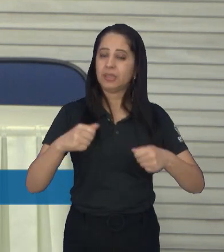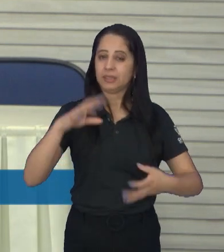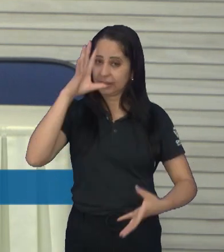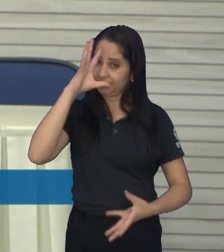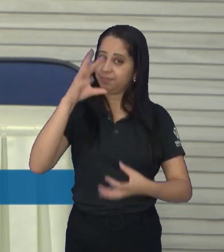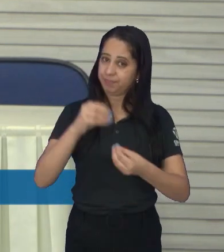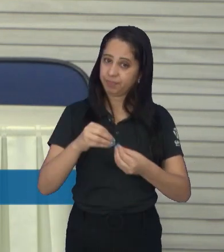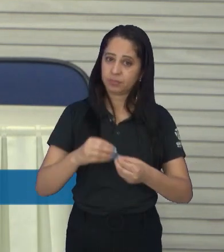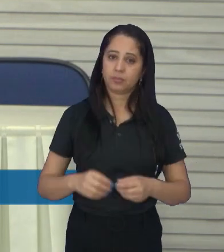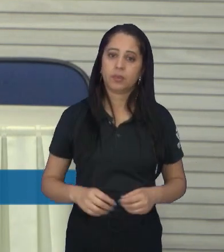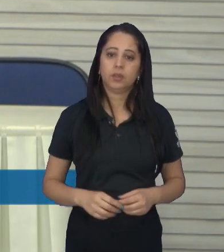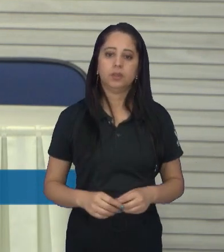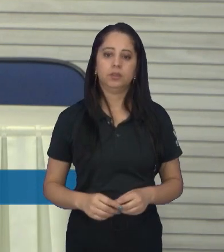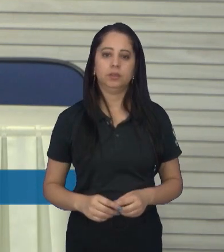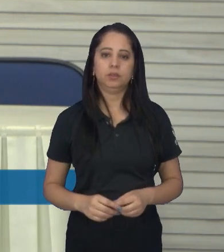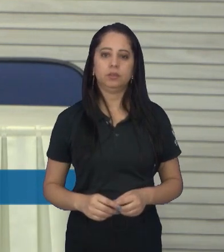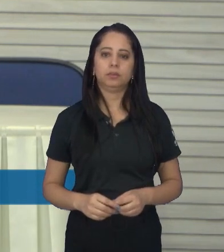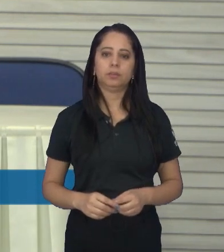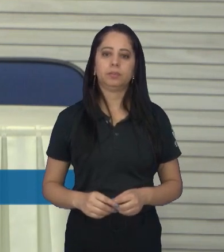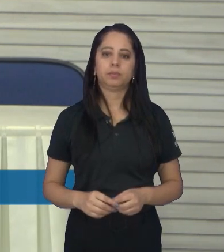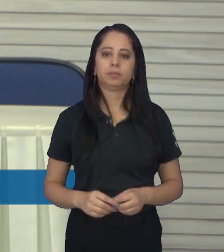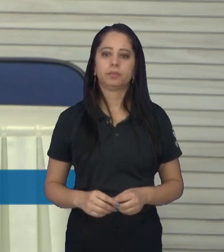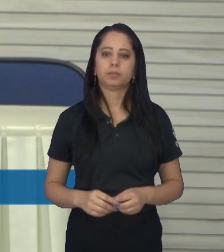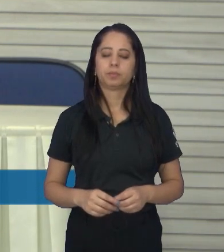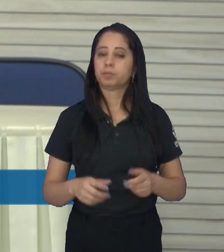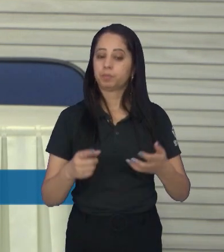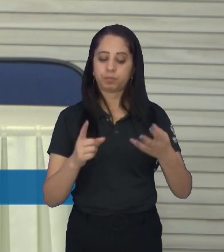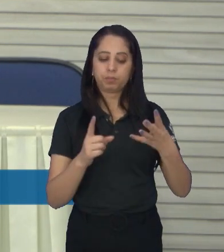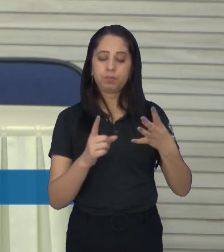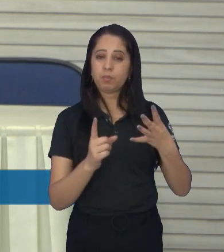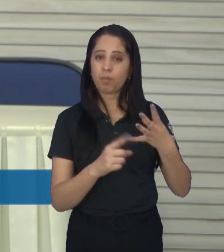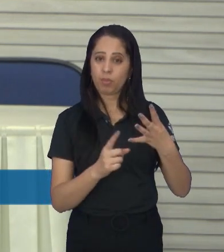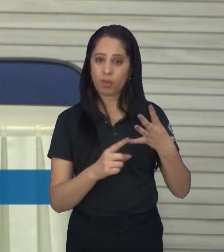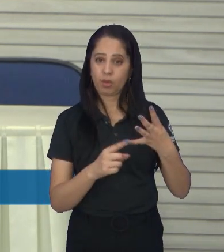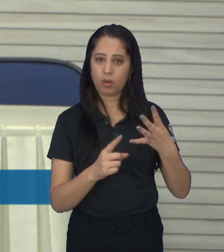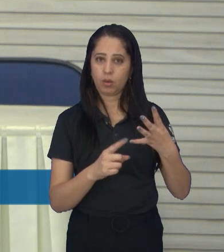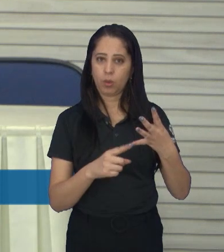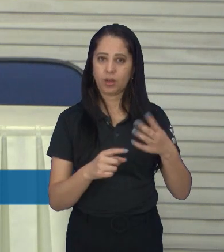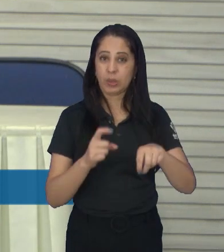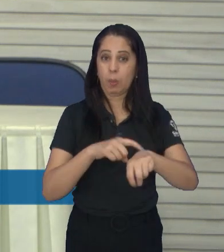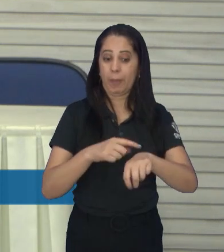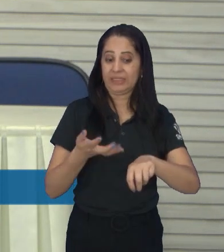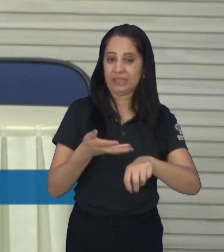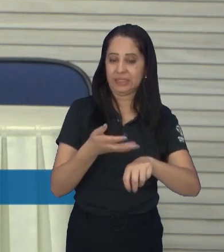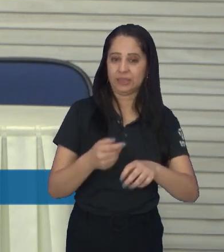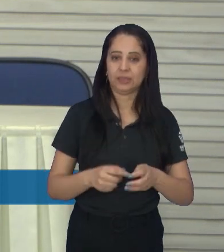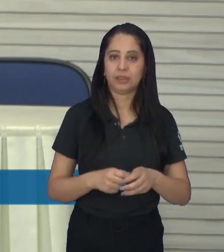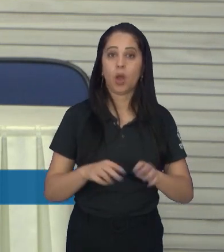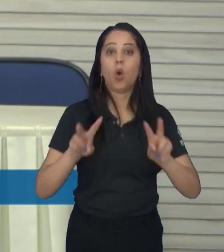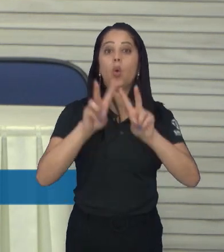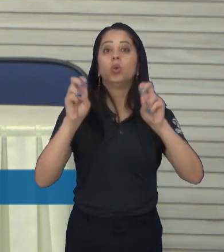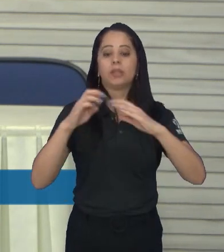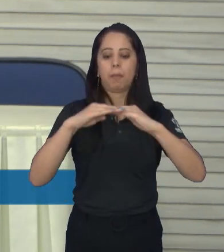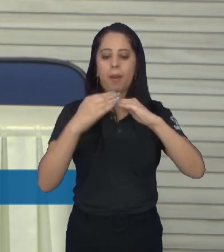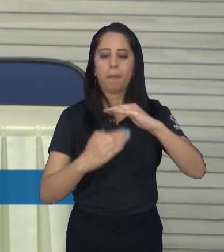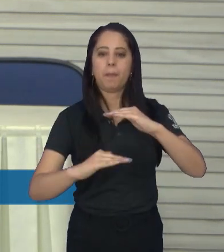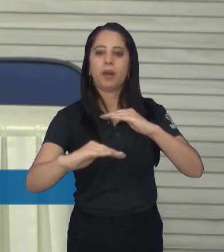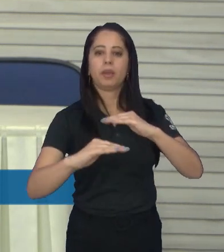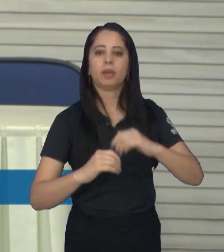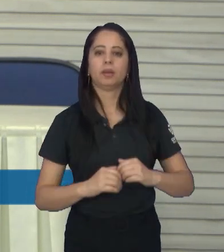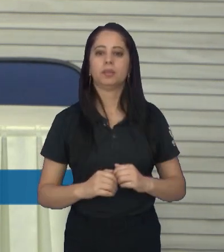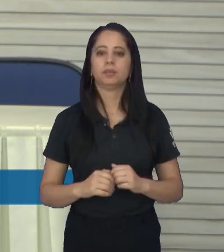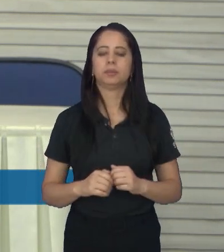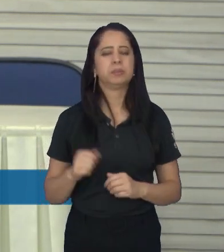em consideração uma outra questão também já que o tempo é curto né é a questão do banhado eu havia